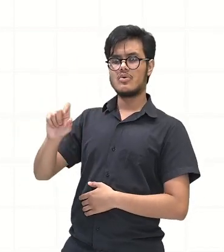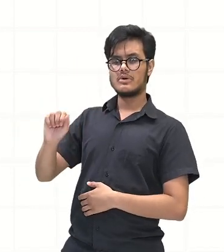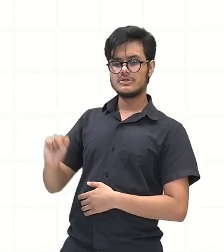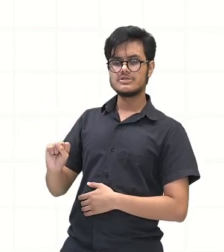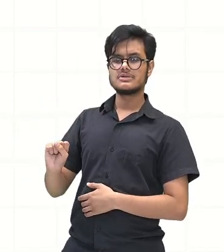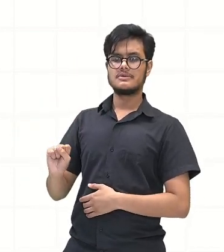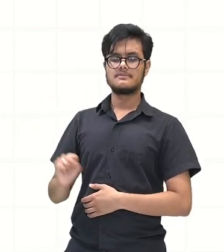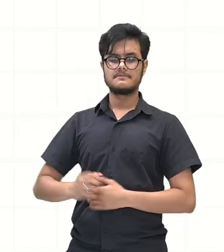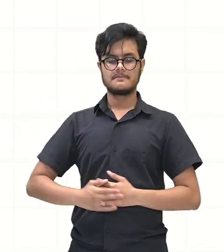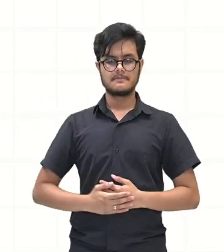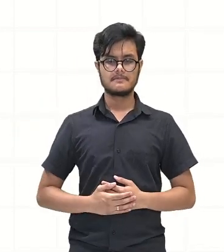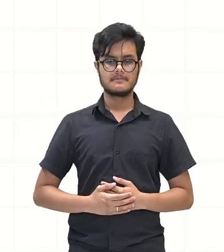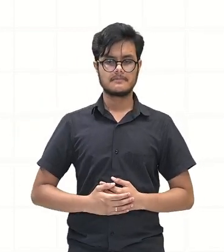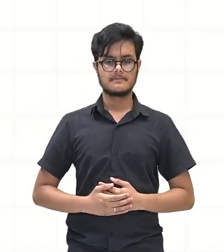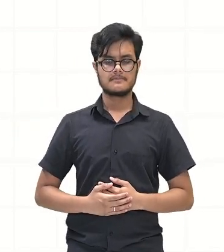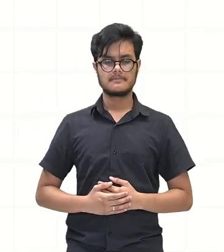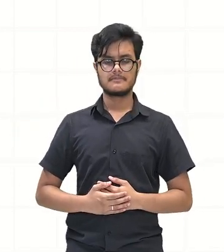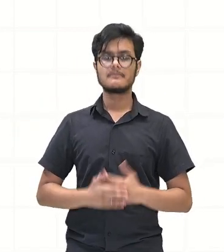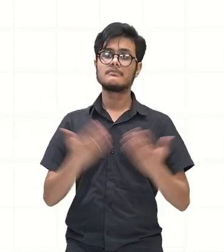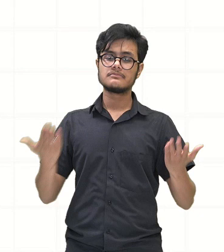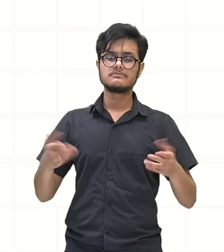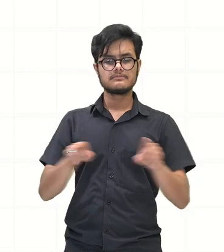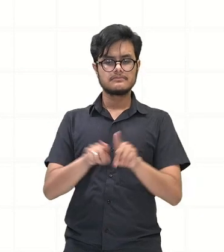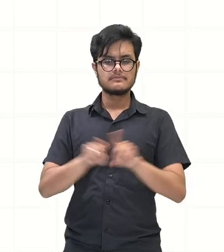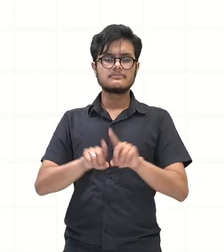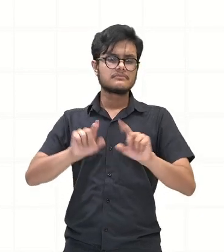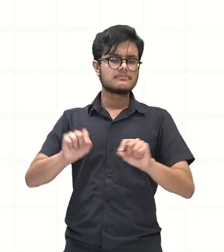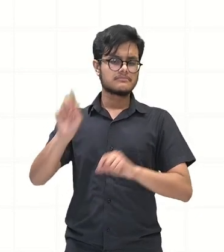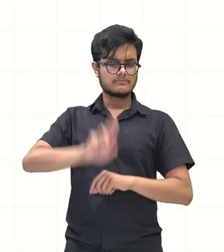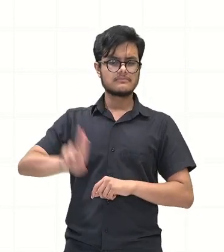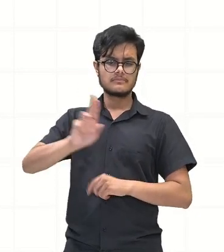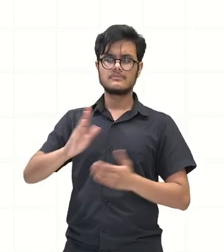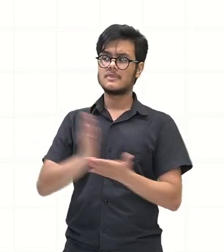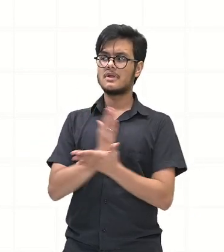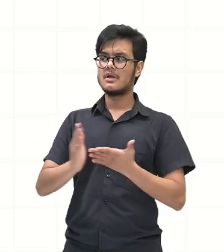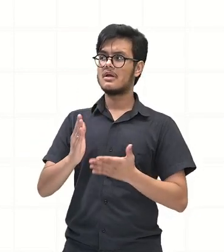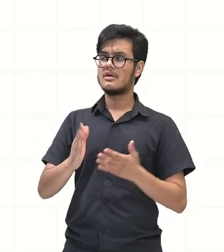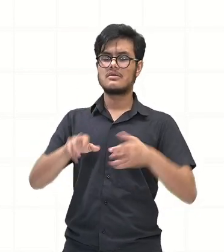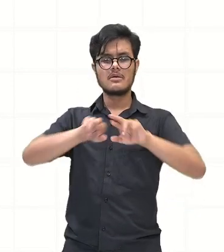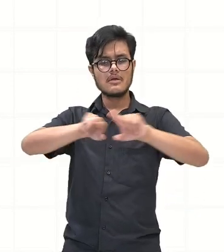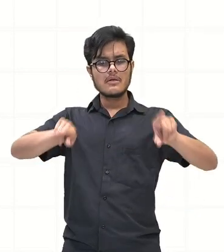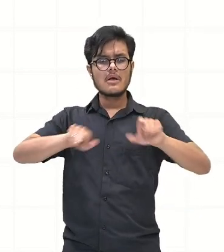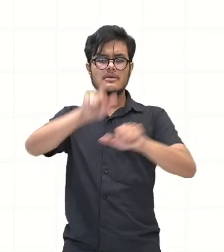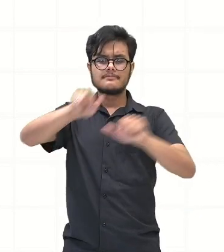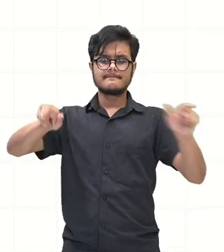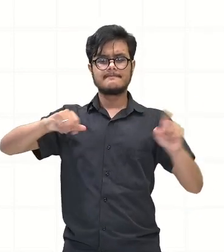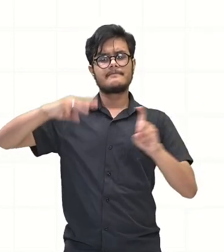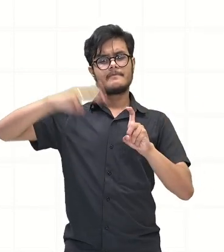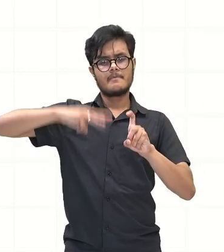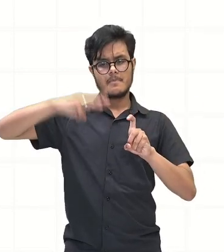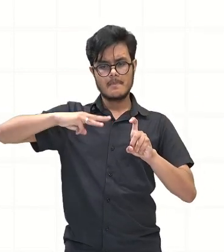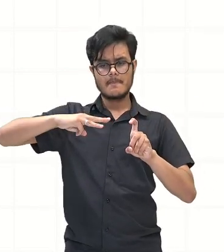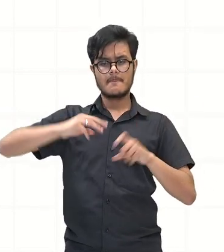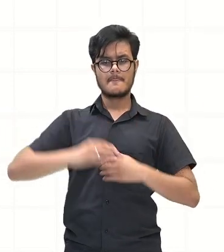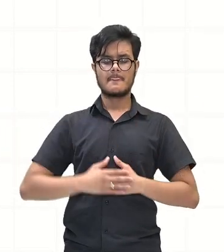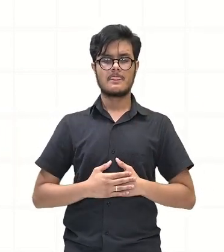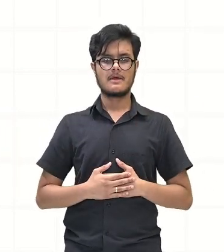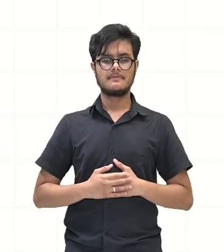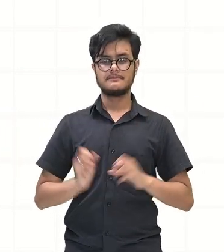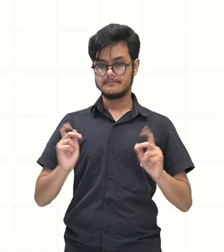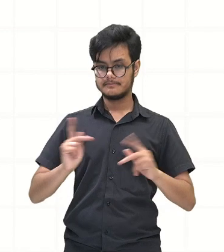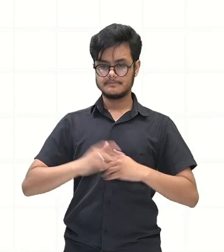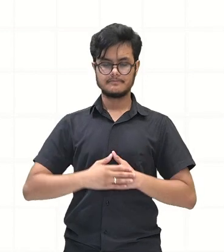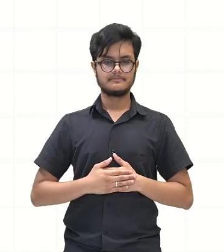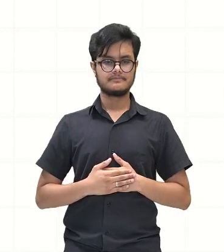de orixás, que faz justamente ali jus, né, à prática da religião iorubá,